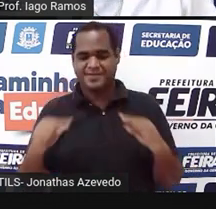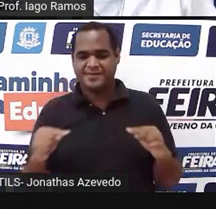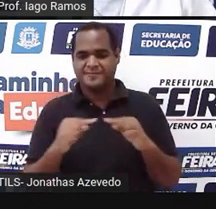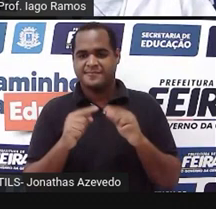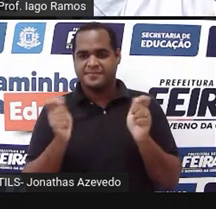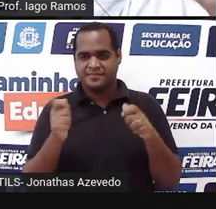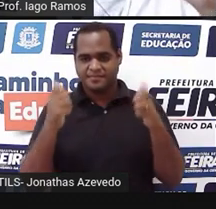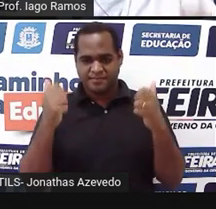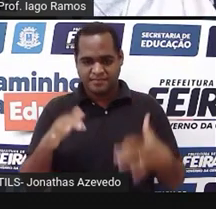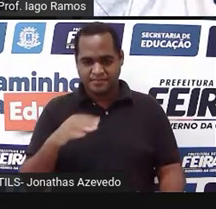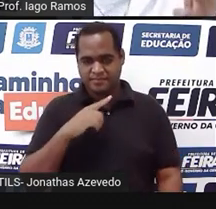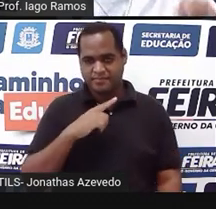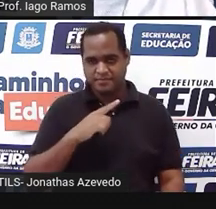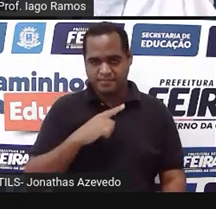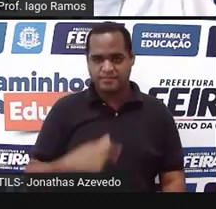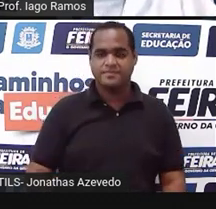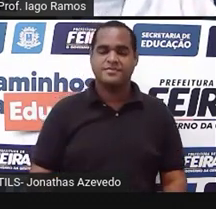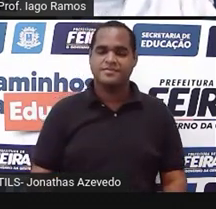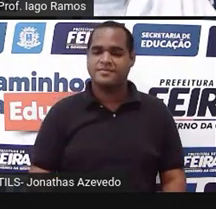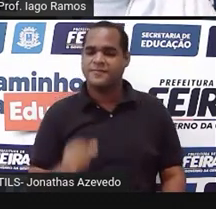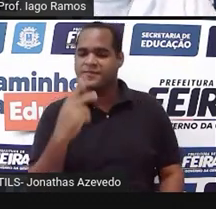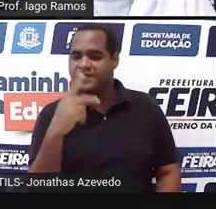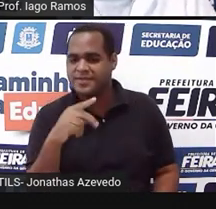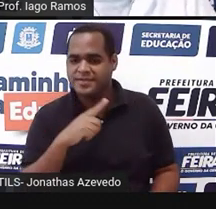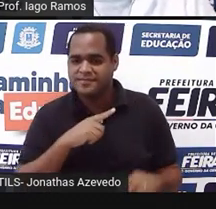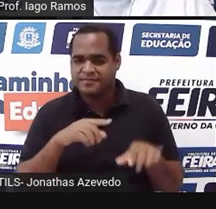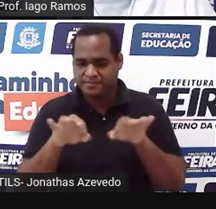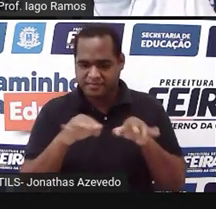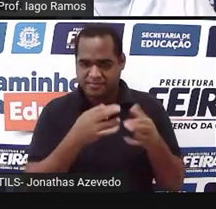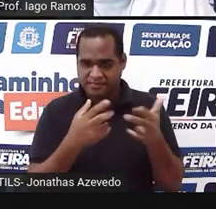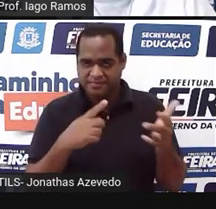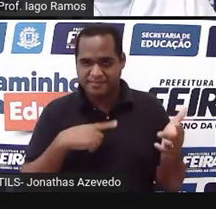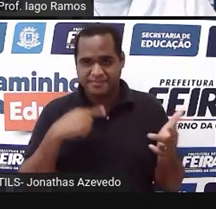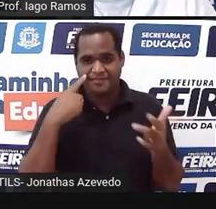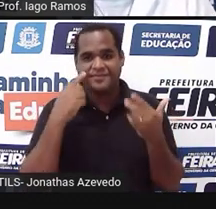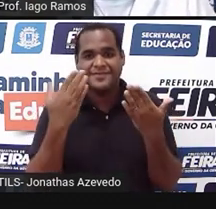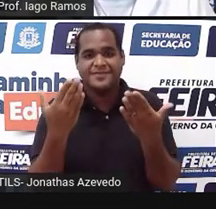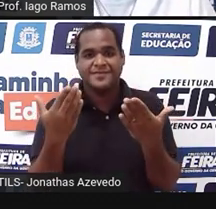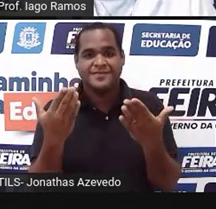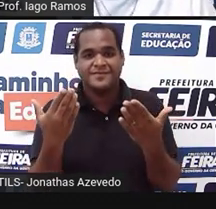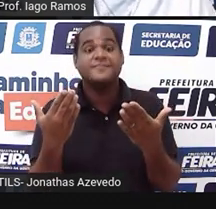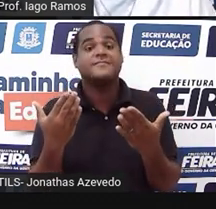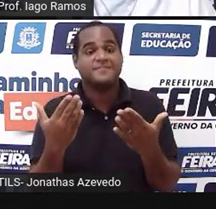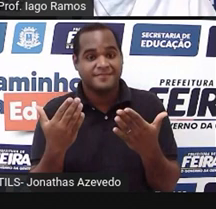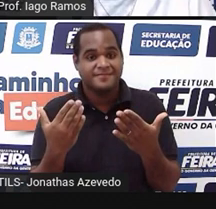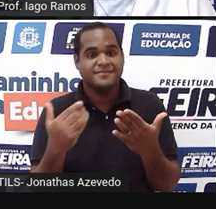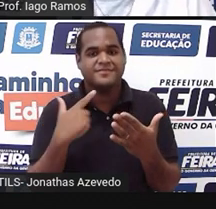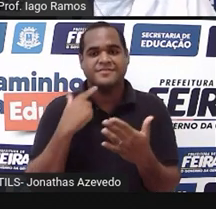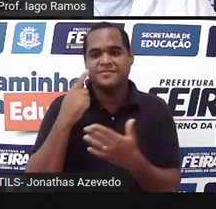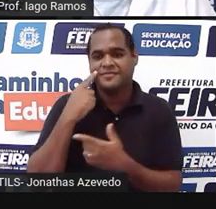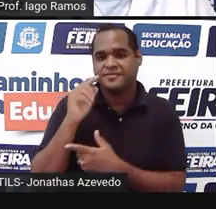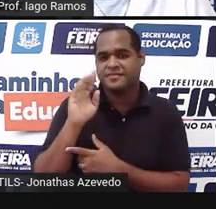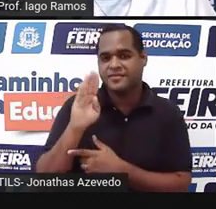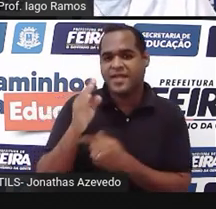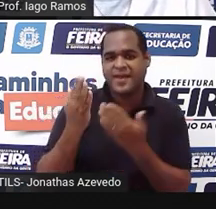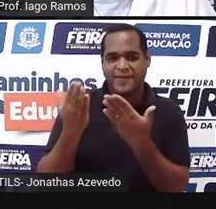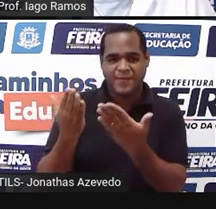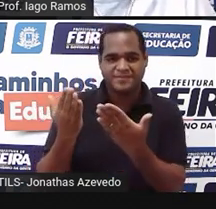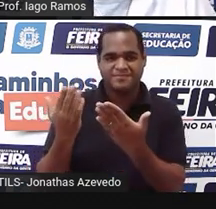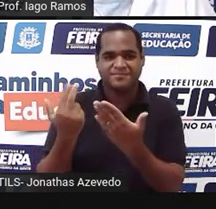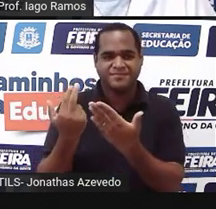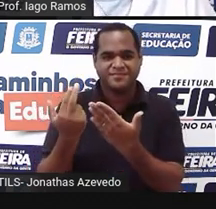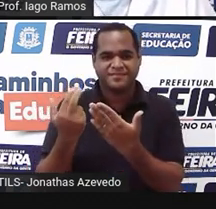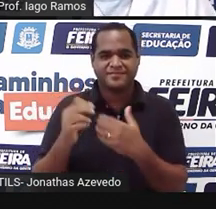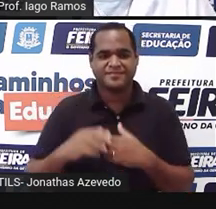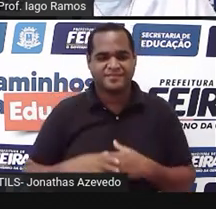vamos aqui ó usar a fórmula Zinha Vamos pela expressão lá a expressão é bem maiúsculo